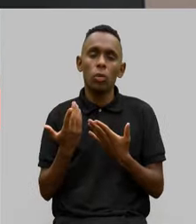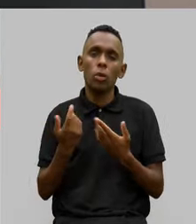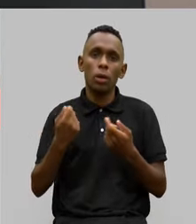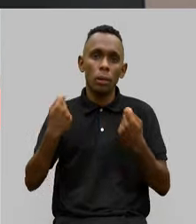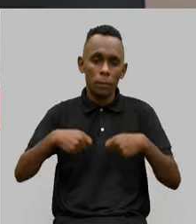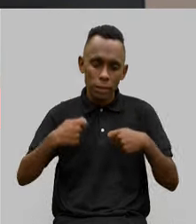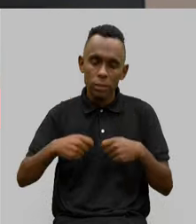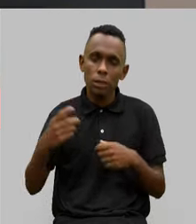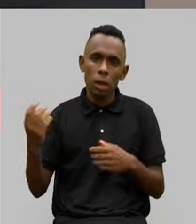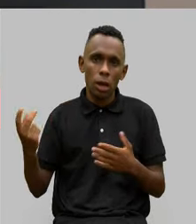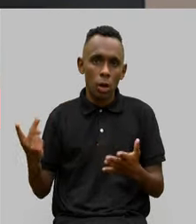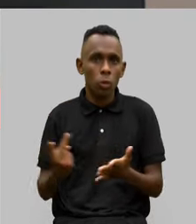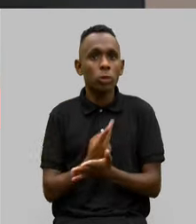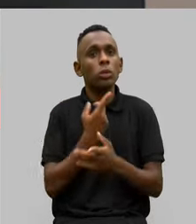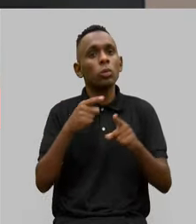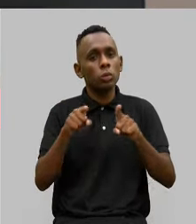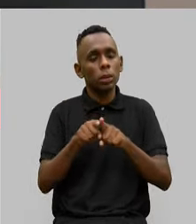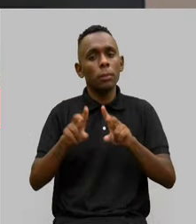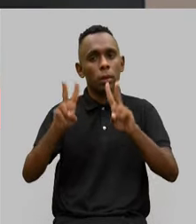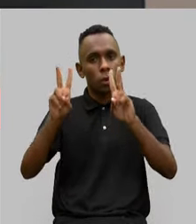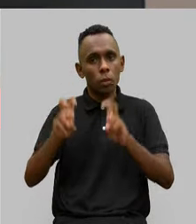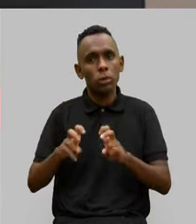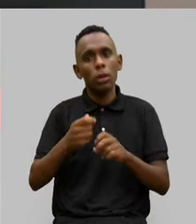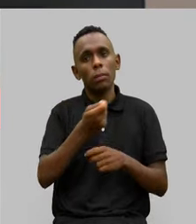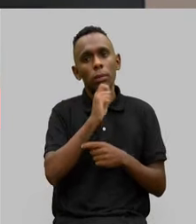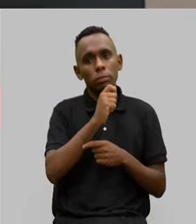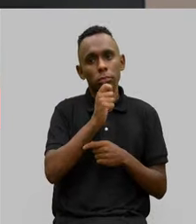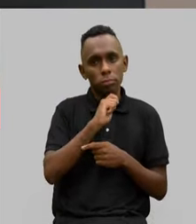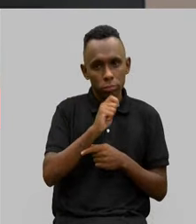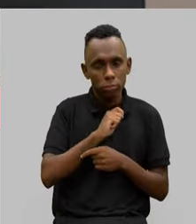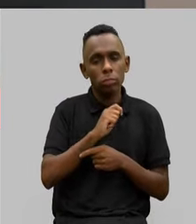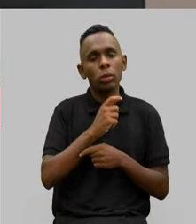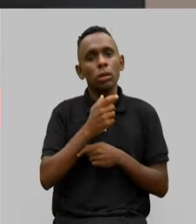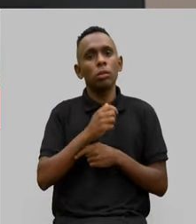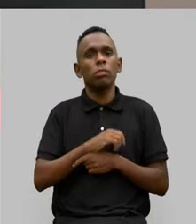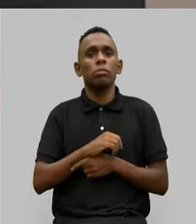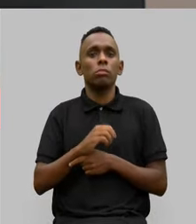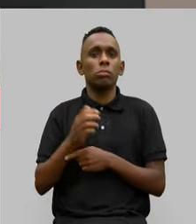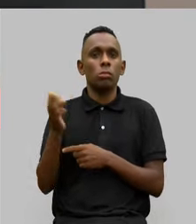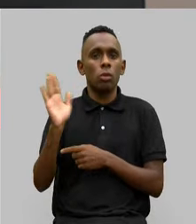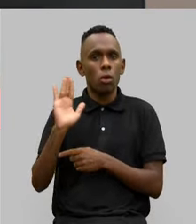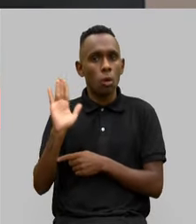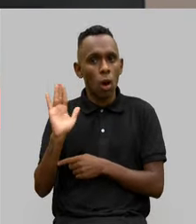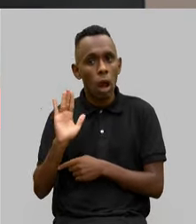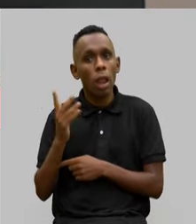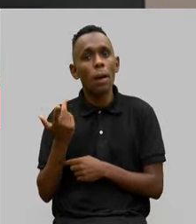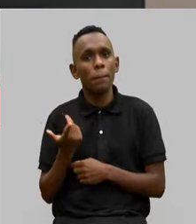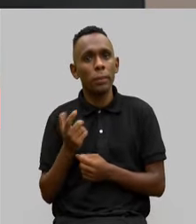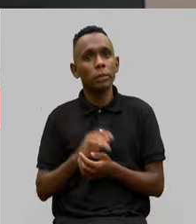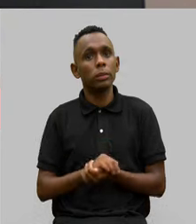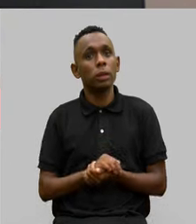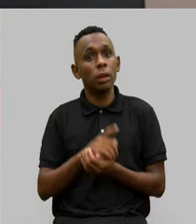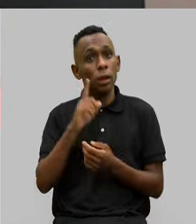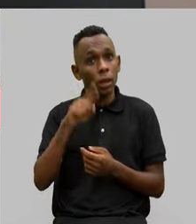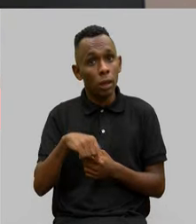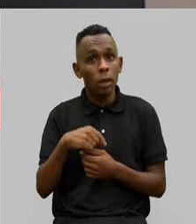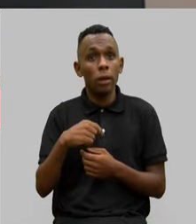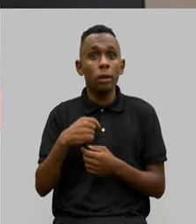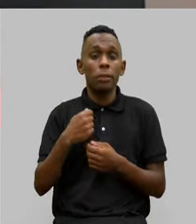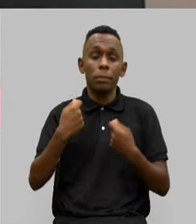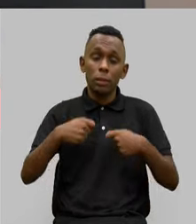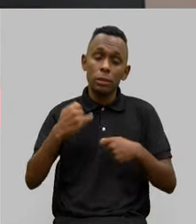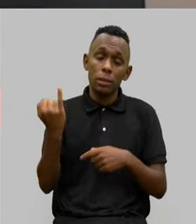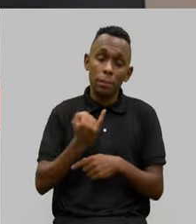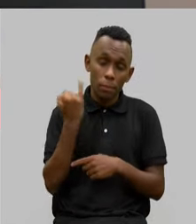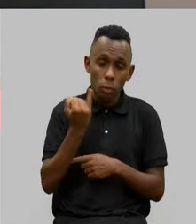acontecer também com essa questão da maconha do camo da cannabis como forme eu falei antes tarde que mais tarde ainda já dizia